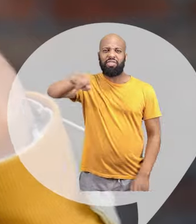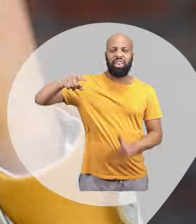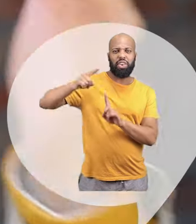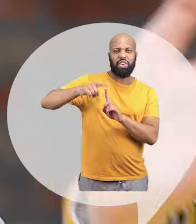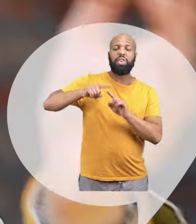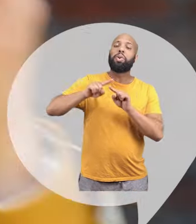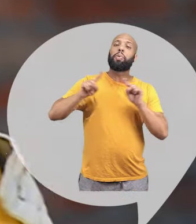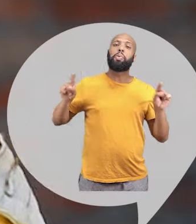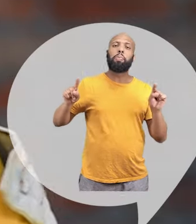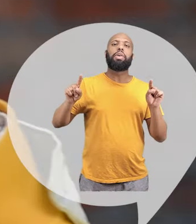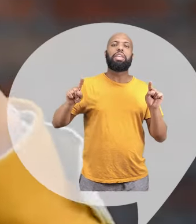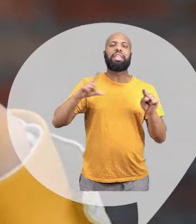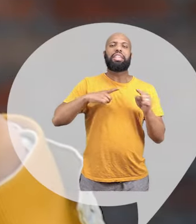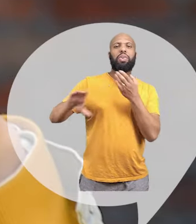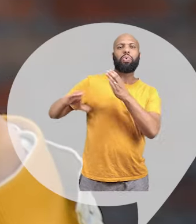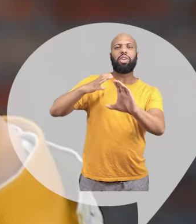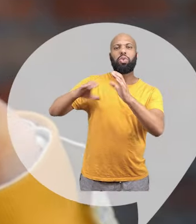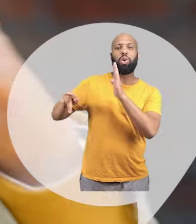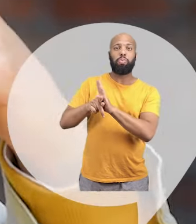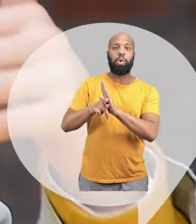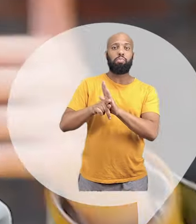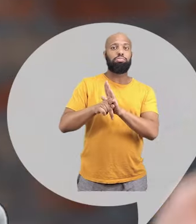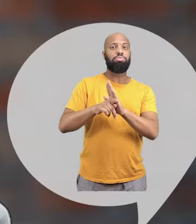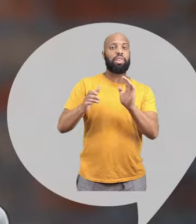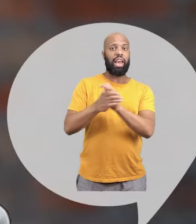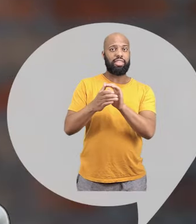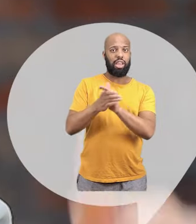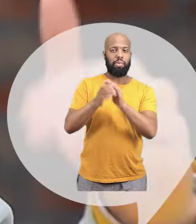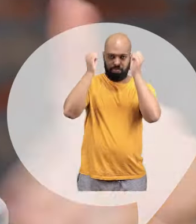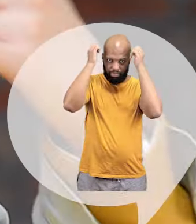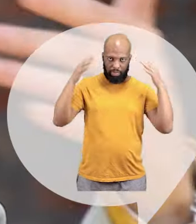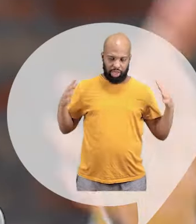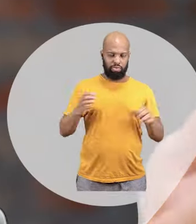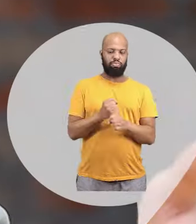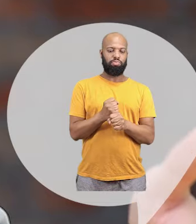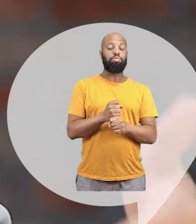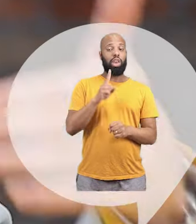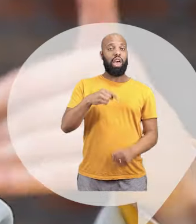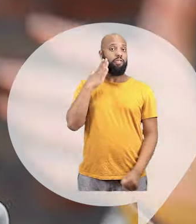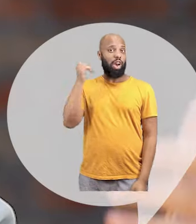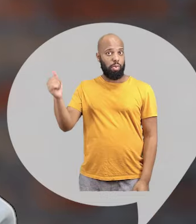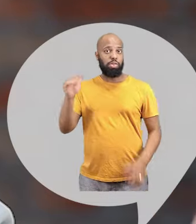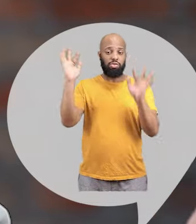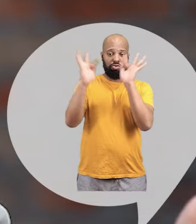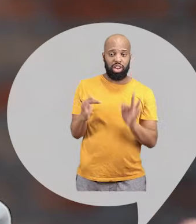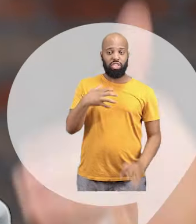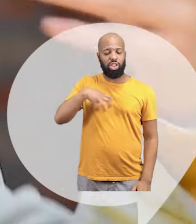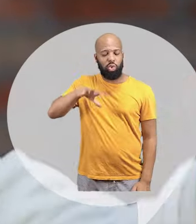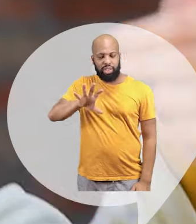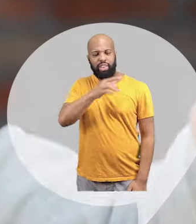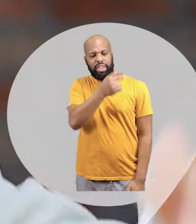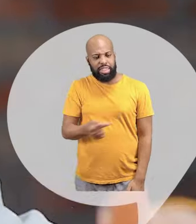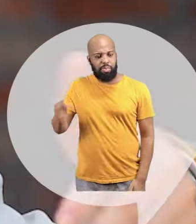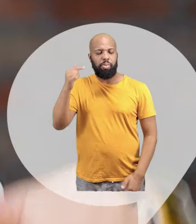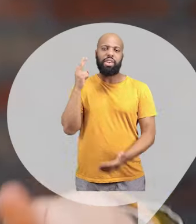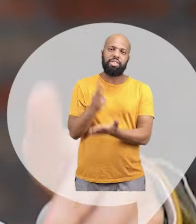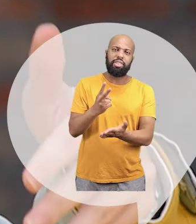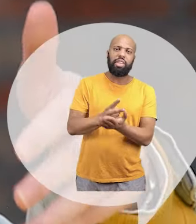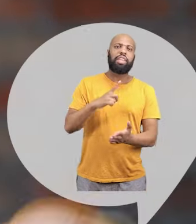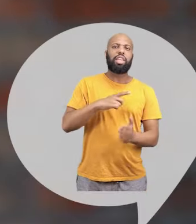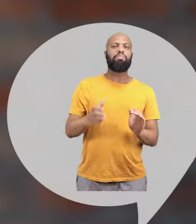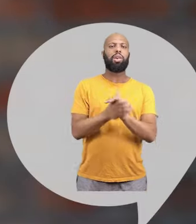eu tenho vários casos Mas tipo um cantor de casamento que é muito bem sucedido cantando em casamento que toda semana